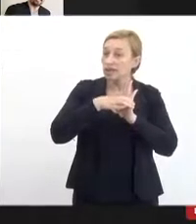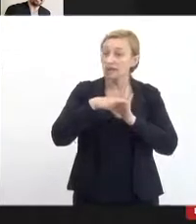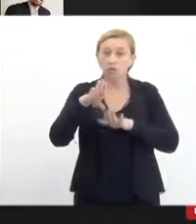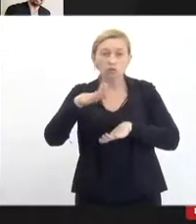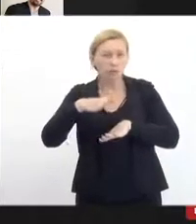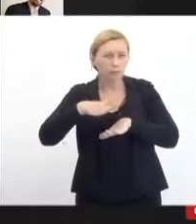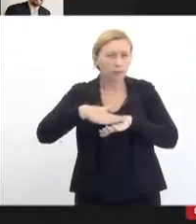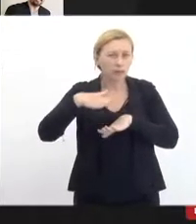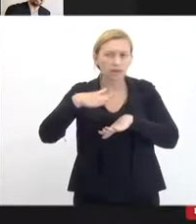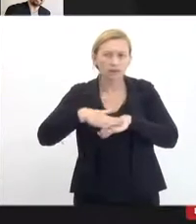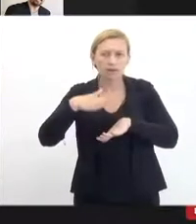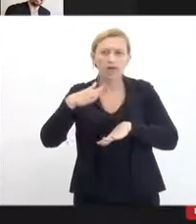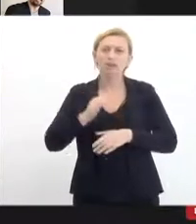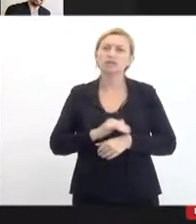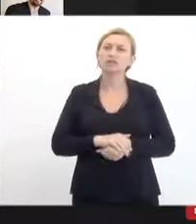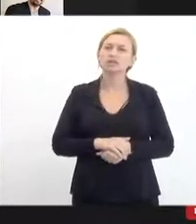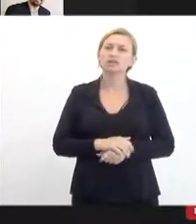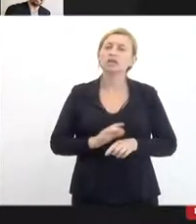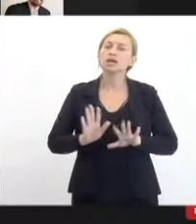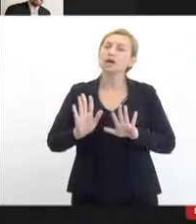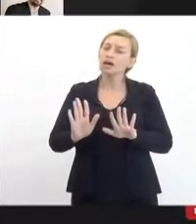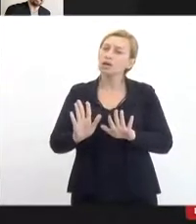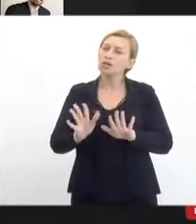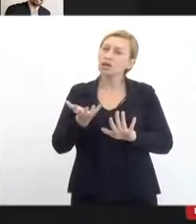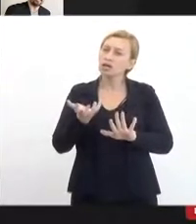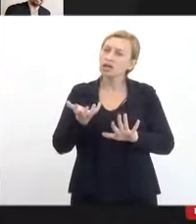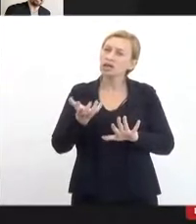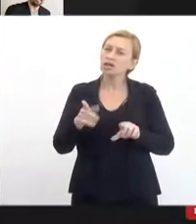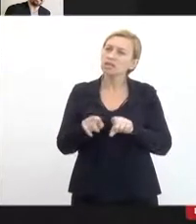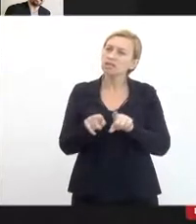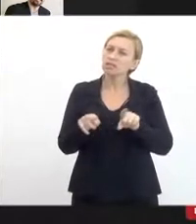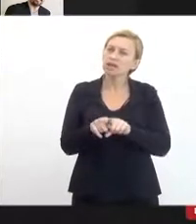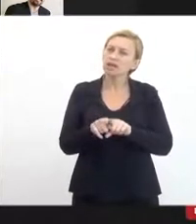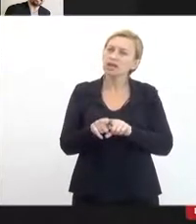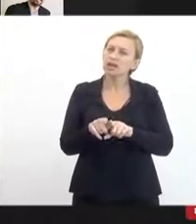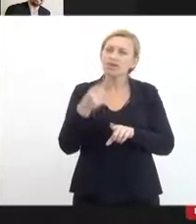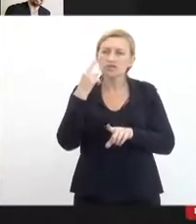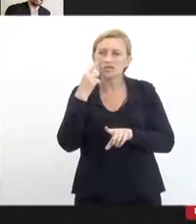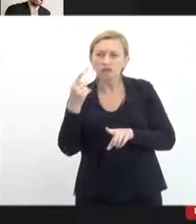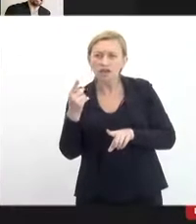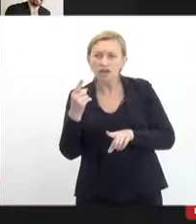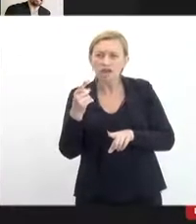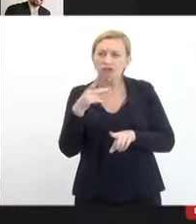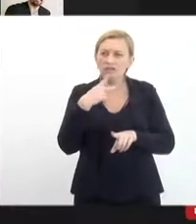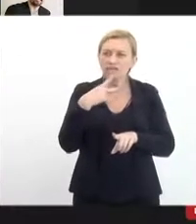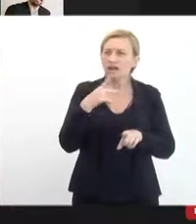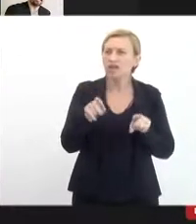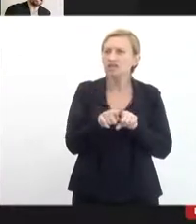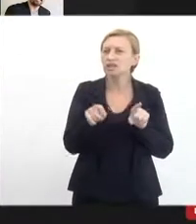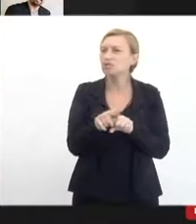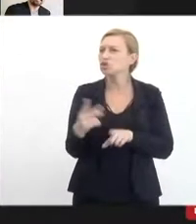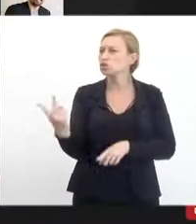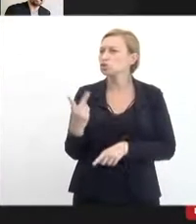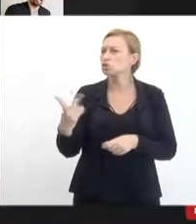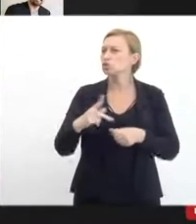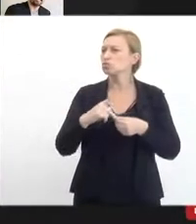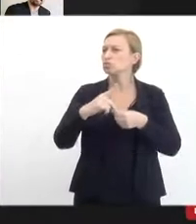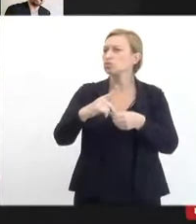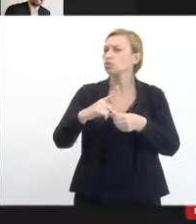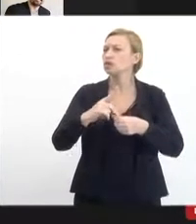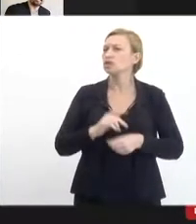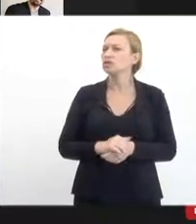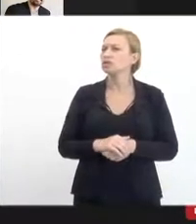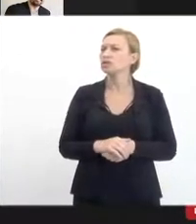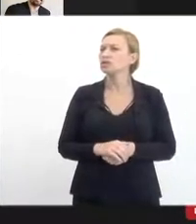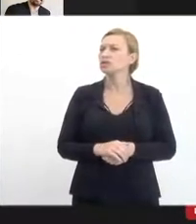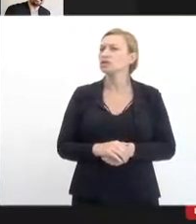mais, mas queria ouvir aí os comentários também dos dois procuradores que